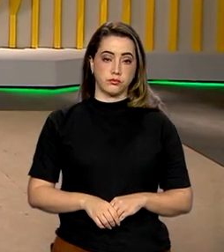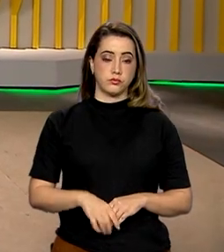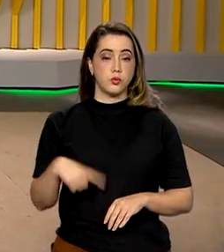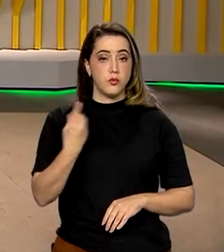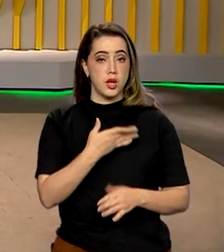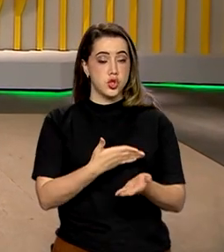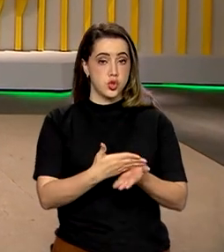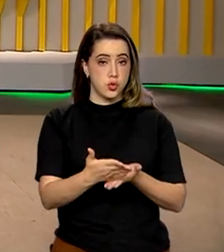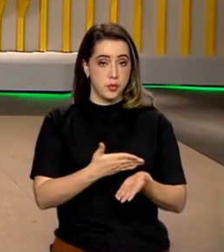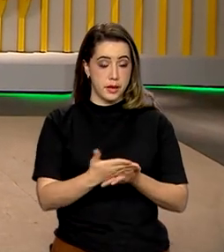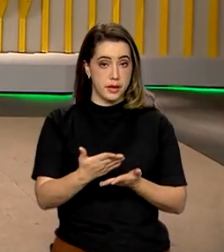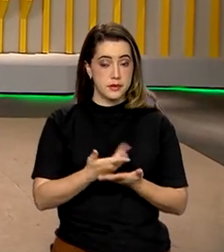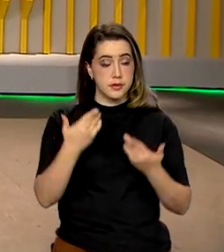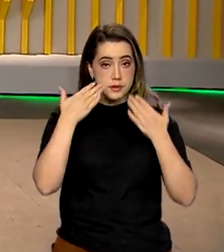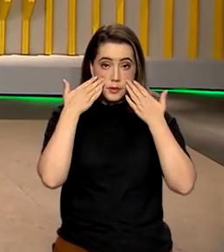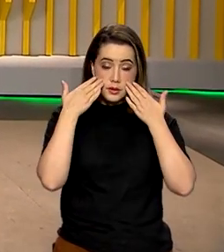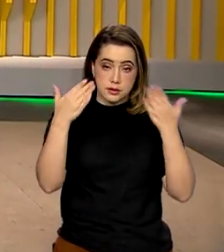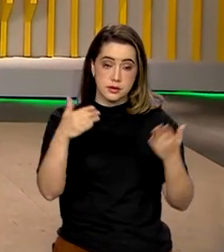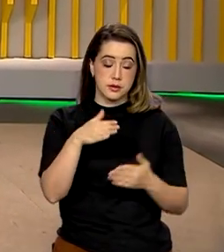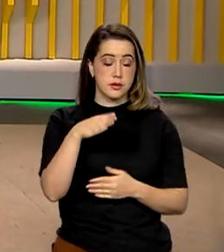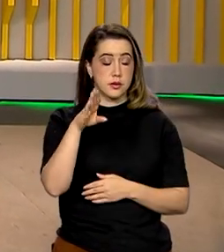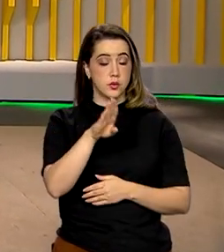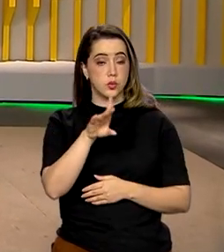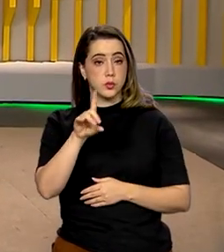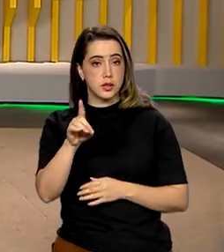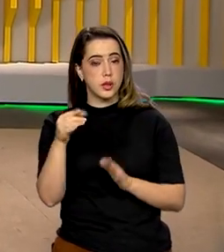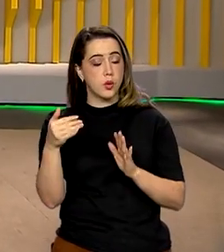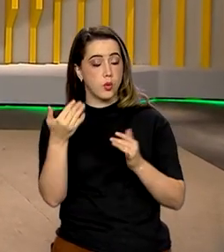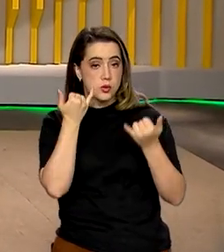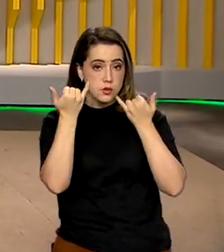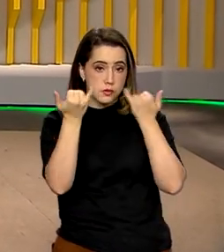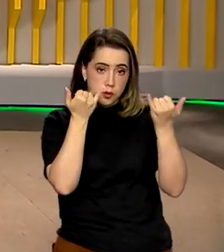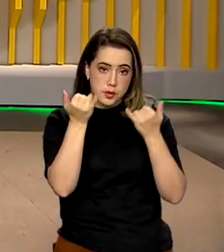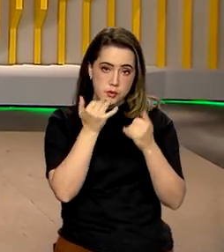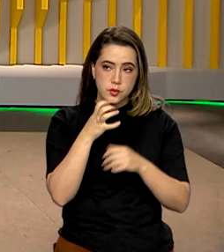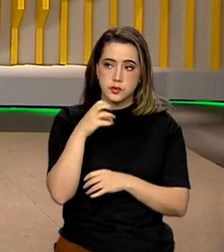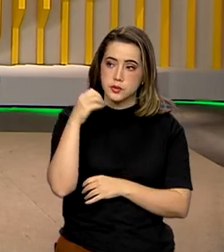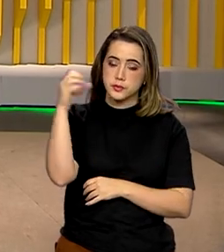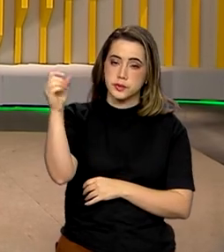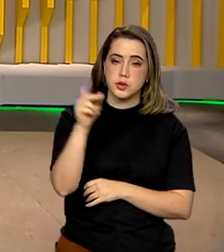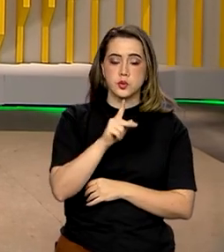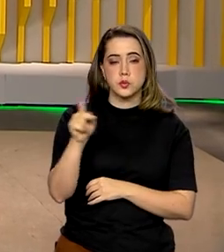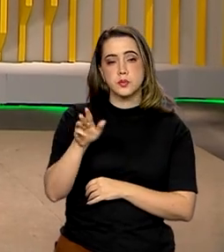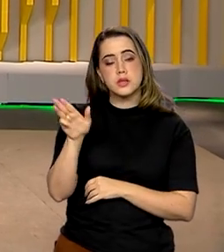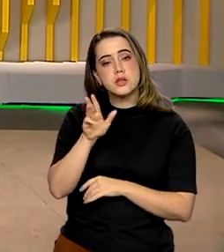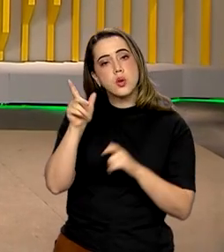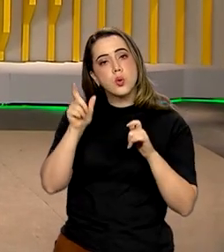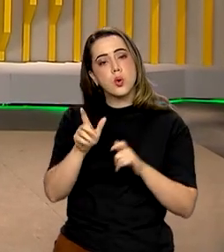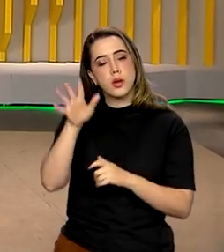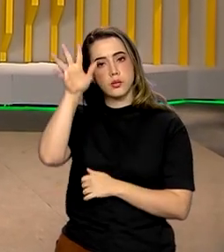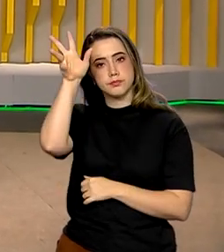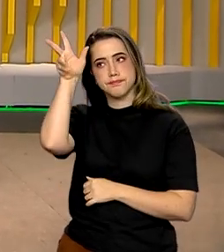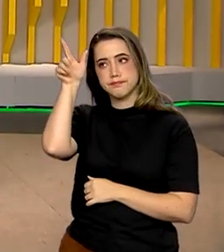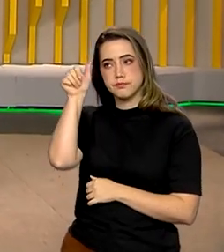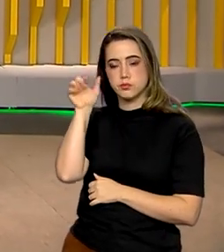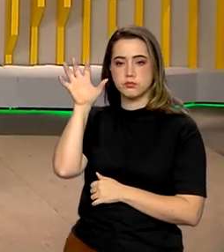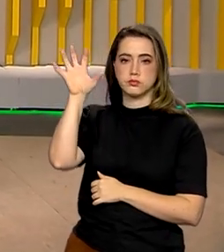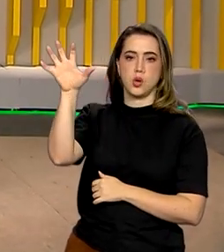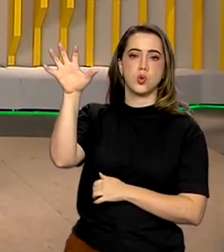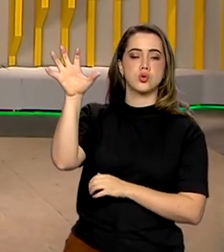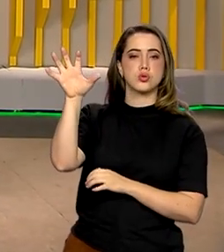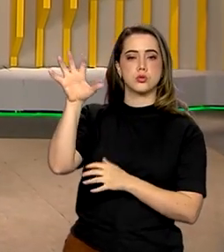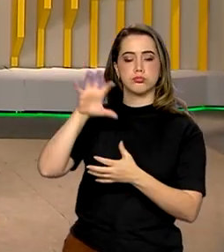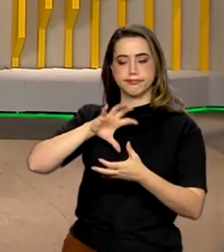E a gente começa esta edição do Brasil em Dia com as últimas informações da viagem do presidente Lula ao continente africano. Hoje,